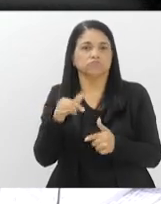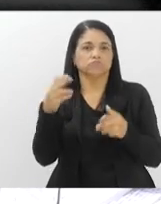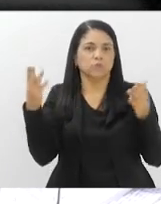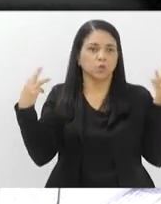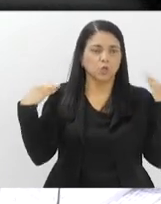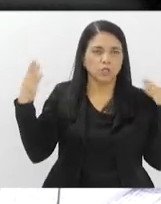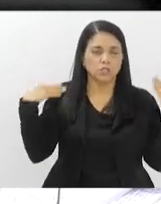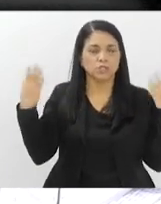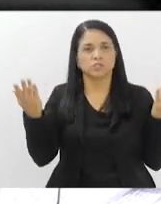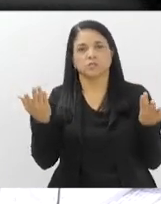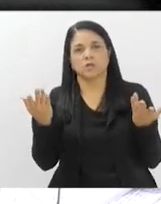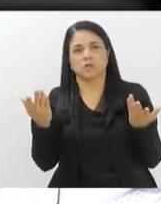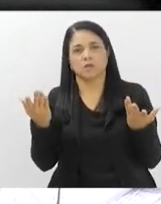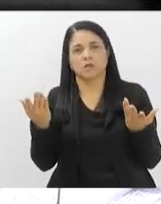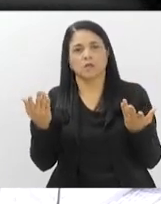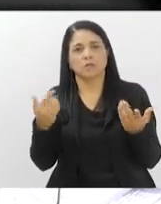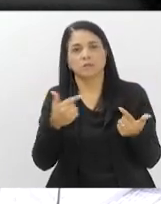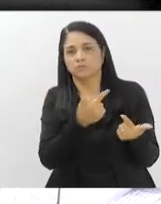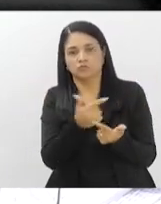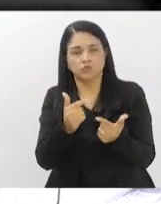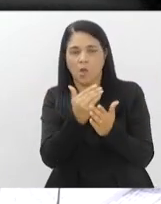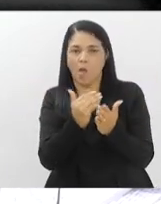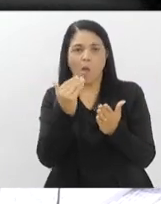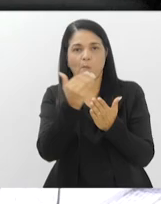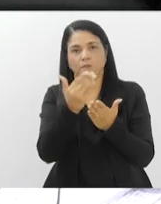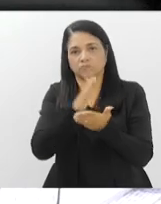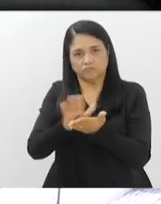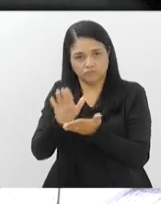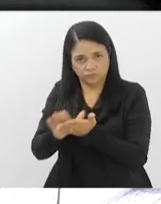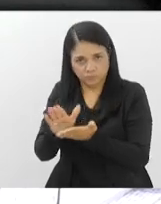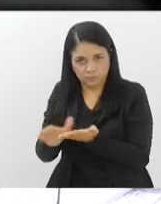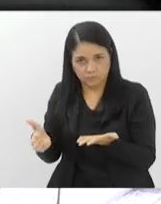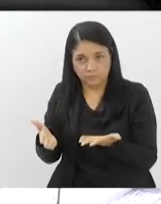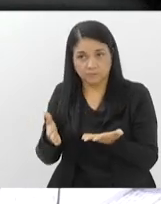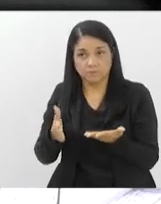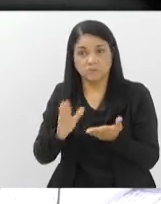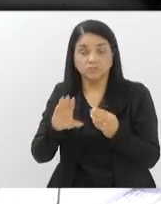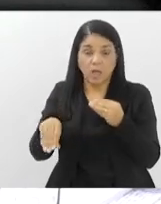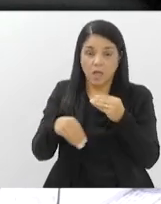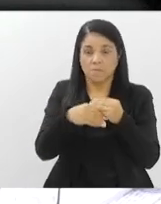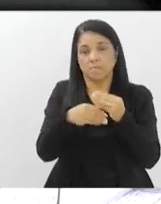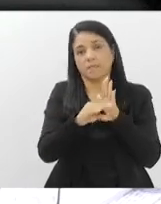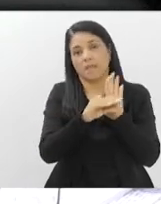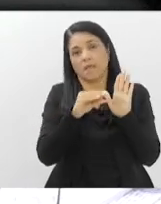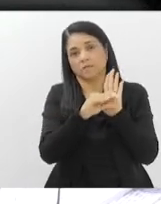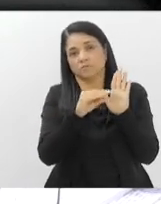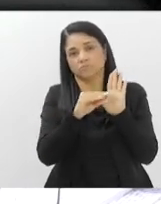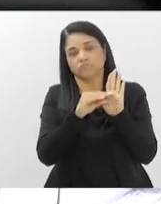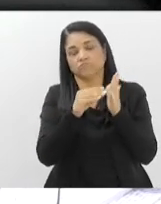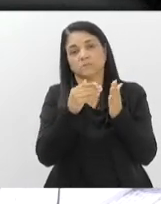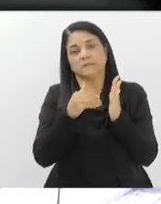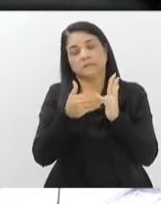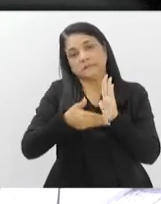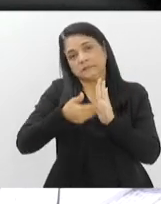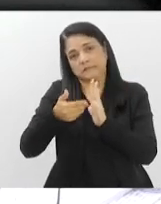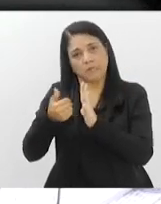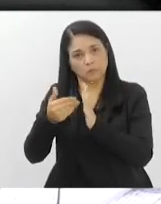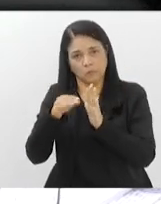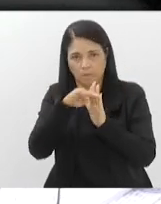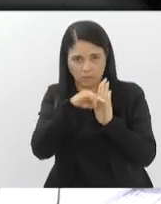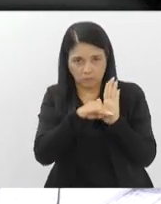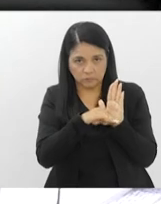motoristas, etc. Não teria nenhum aumento de despesa. Bom, mas aí já estava emendado e saiu de pauta. Aí